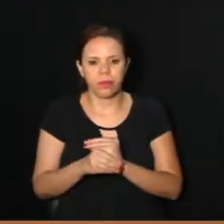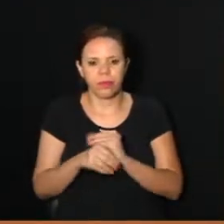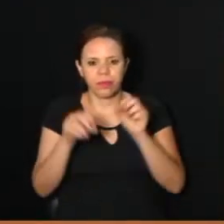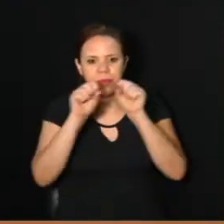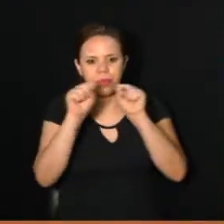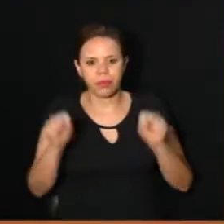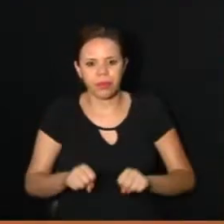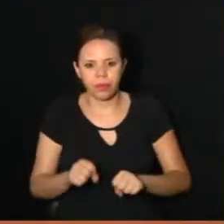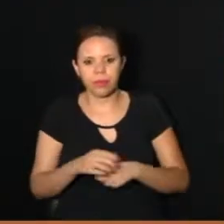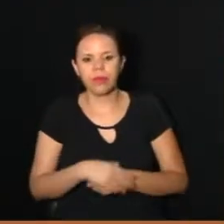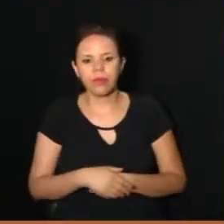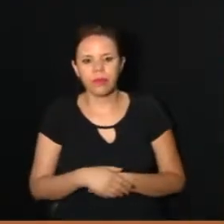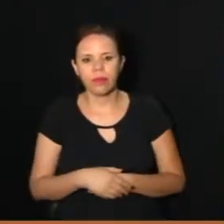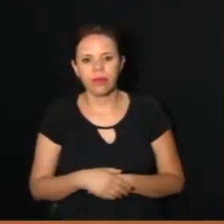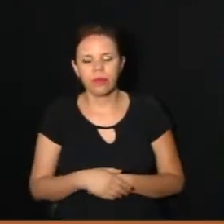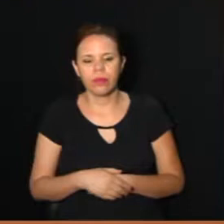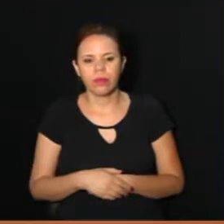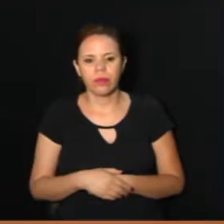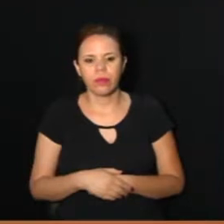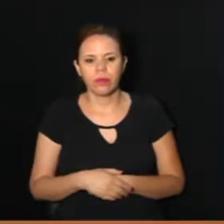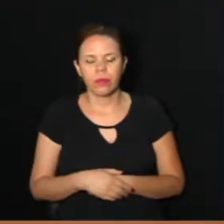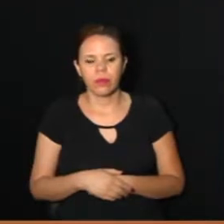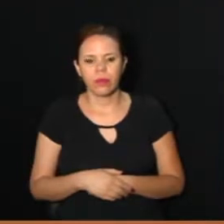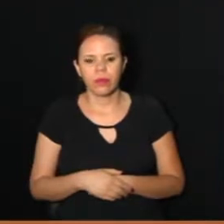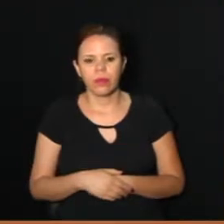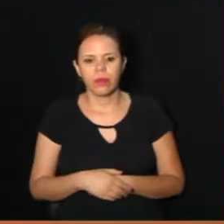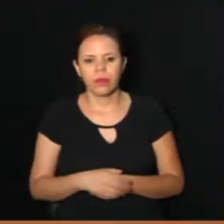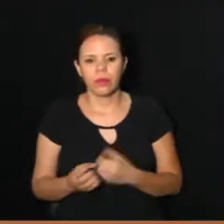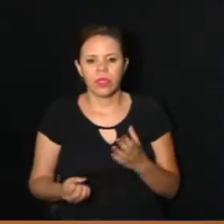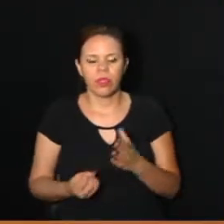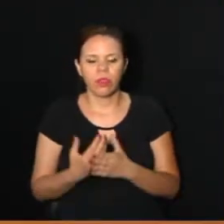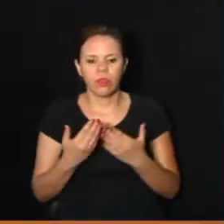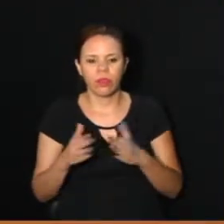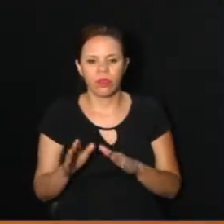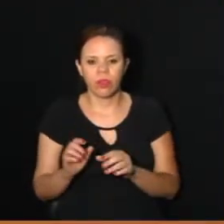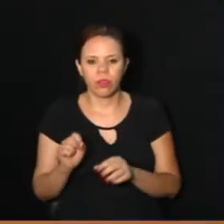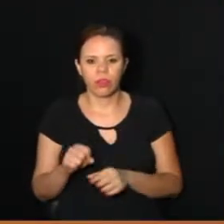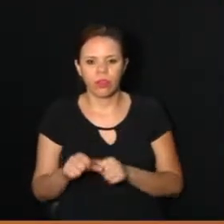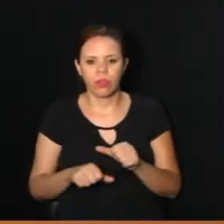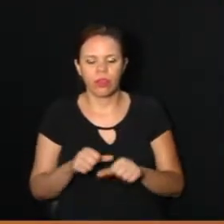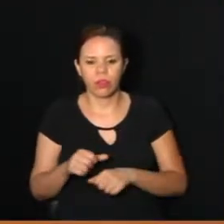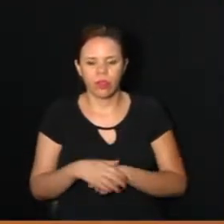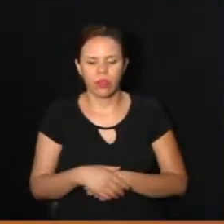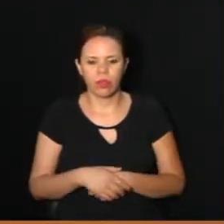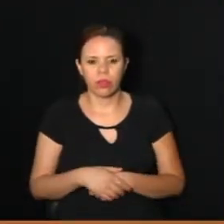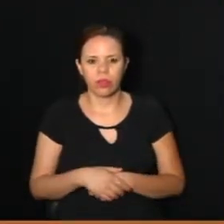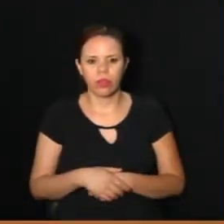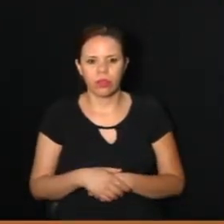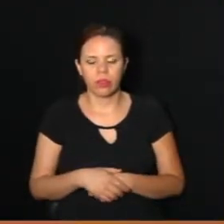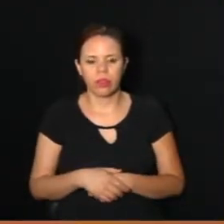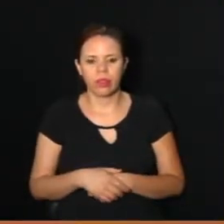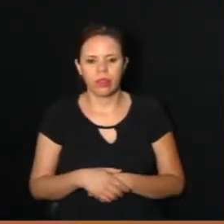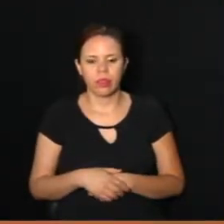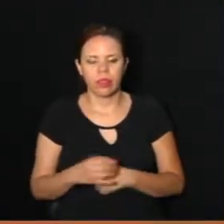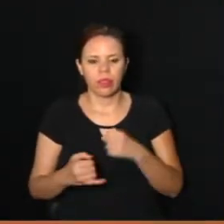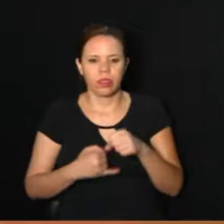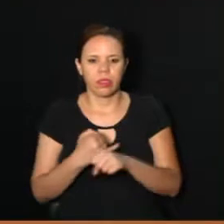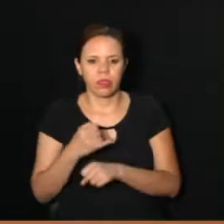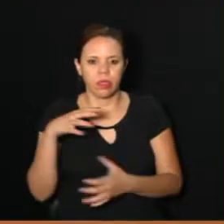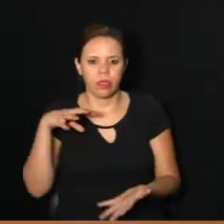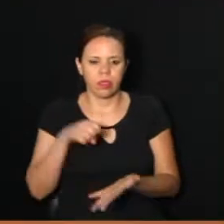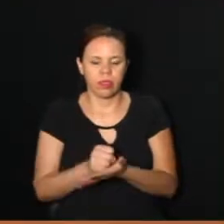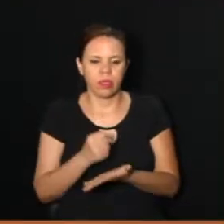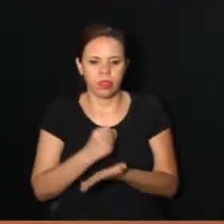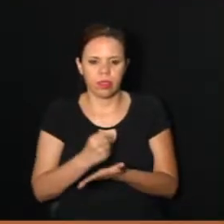sistema RedeSim, que veio para se tornar a plataforma ideal para registro de